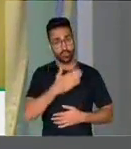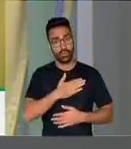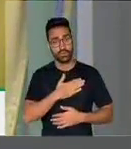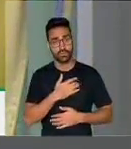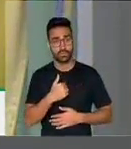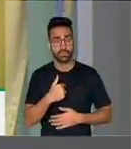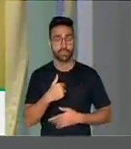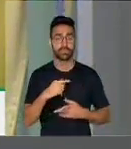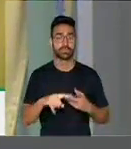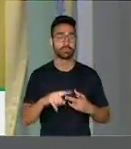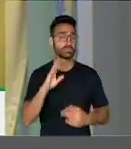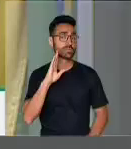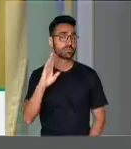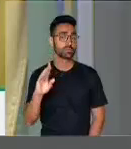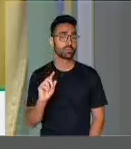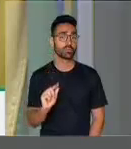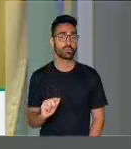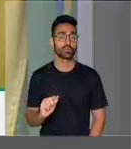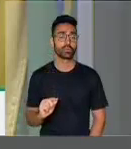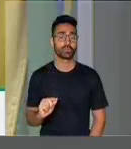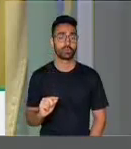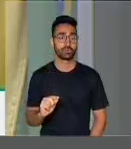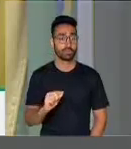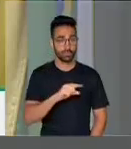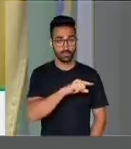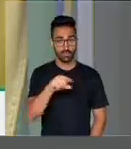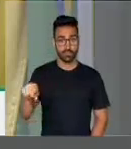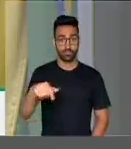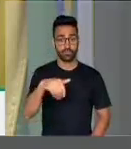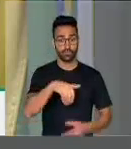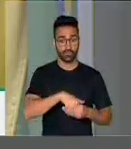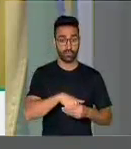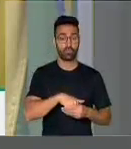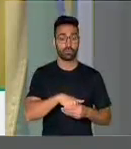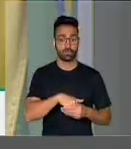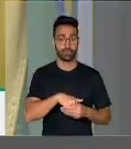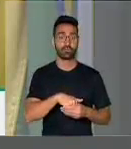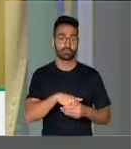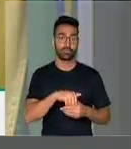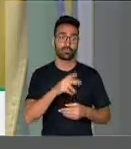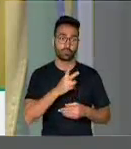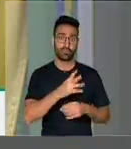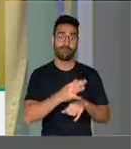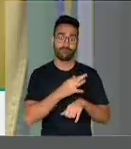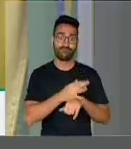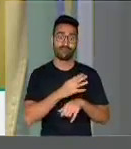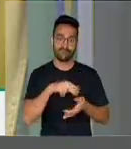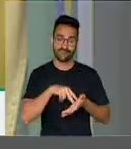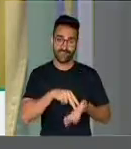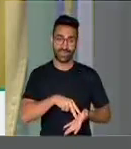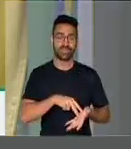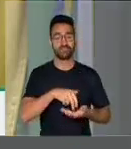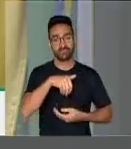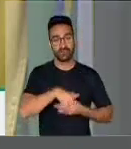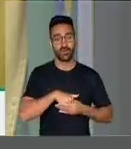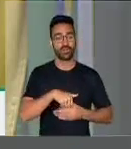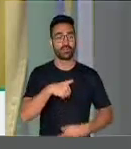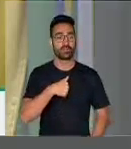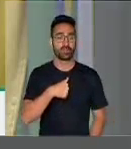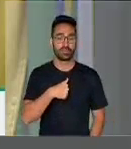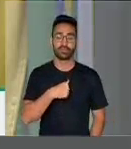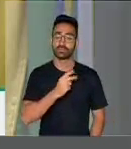simpatizantes, em especial aos meus eleitores resilientes, que sempre mantiveram a